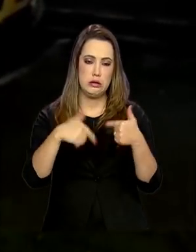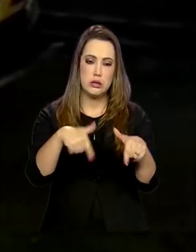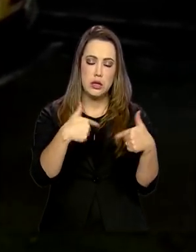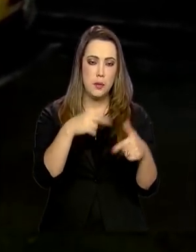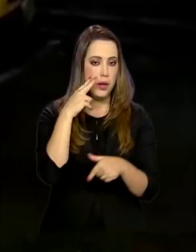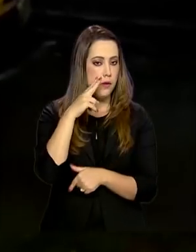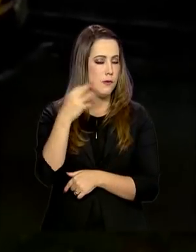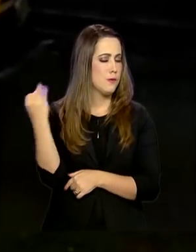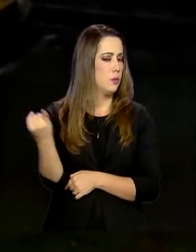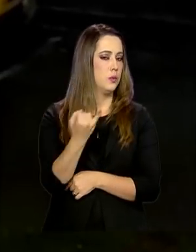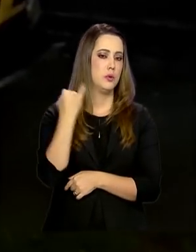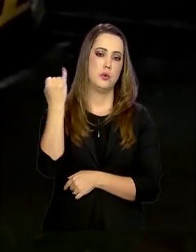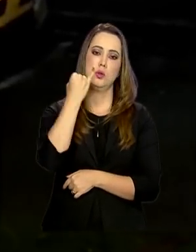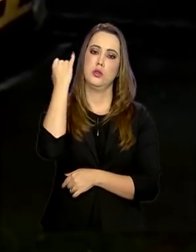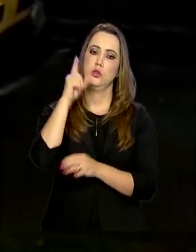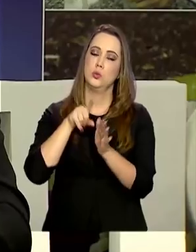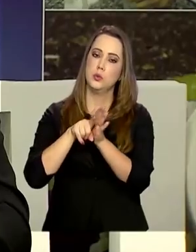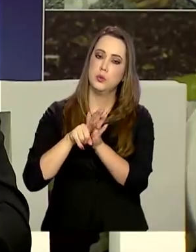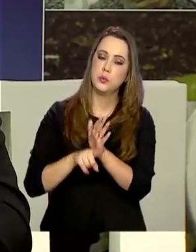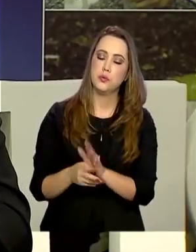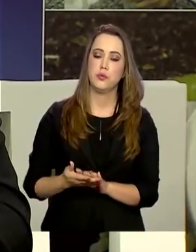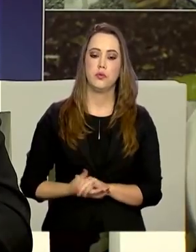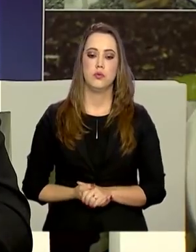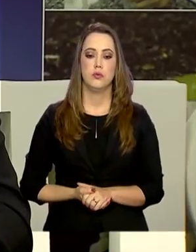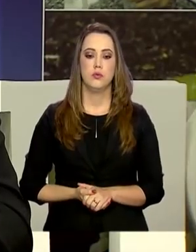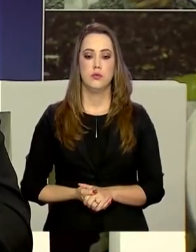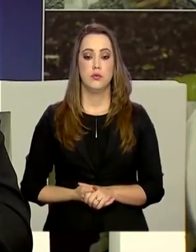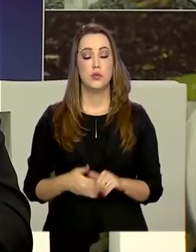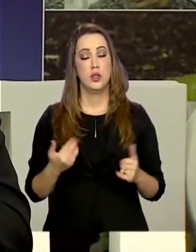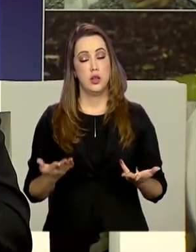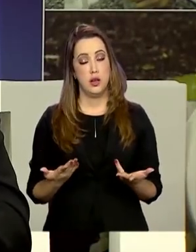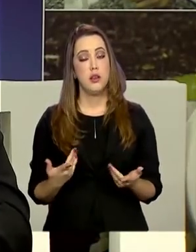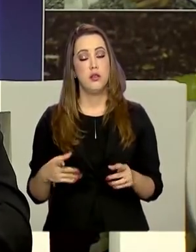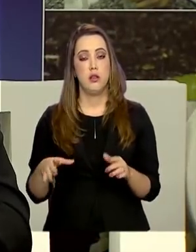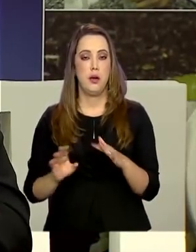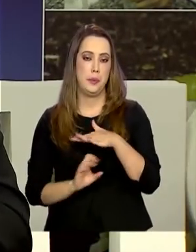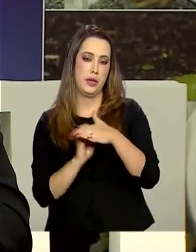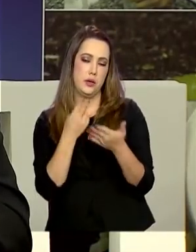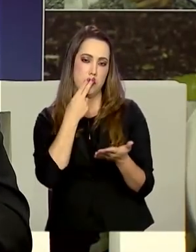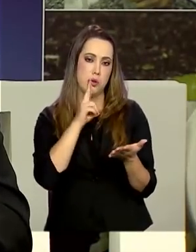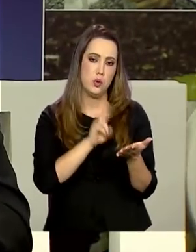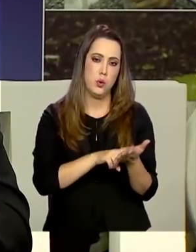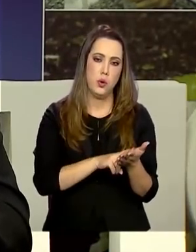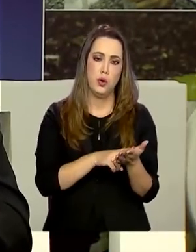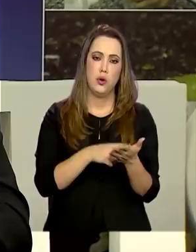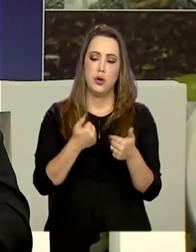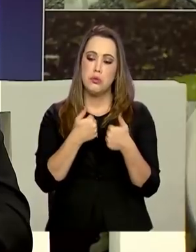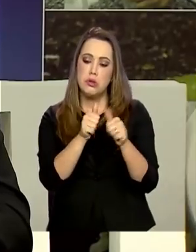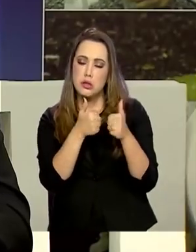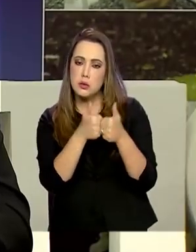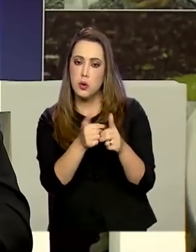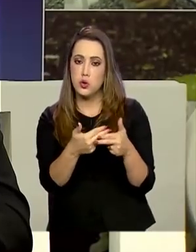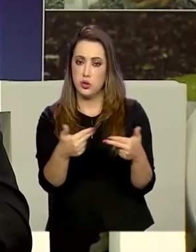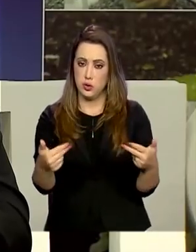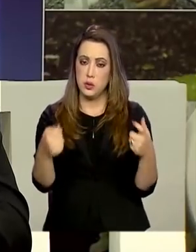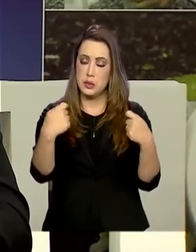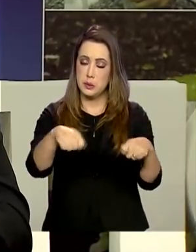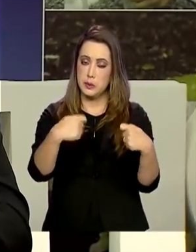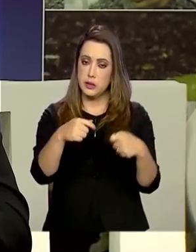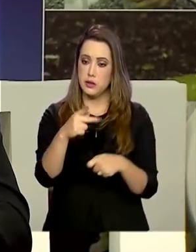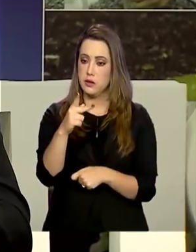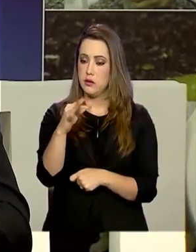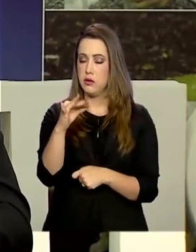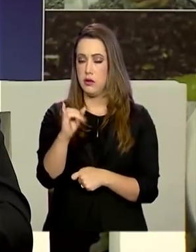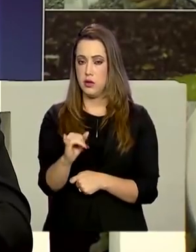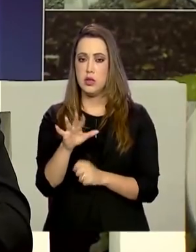considerada essencial para as pesquisas aí onde entram os correios fazendo essa essa distribuição de uma